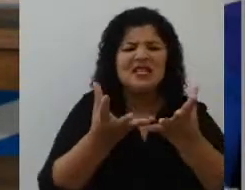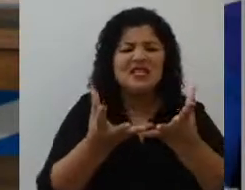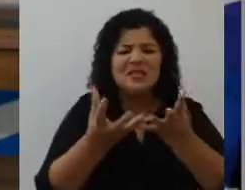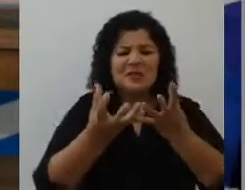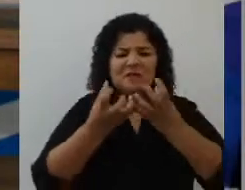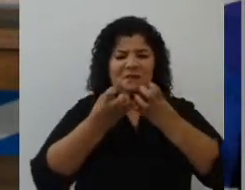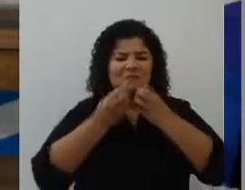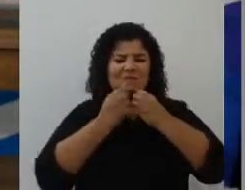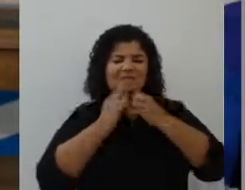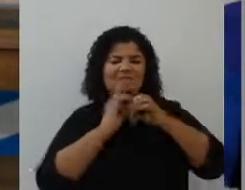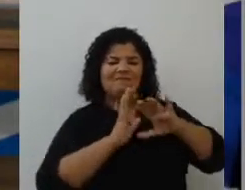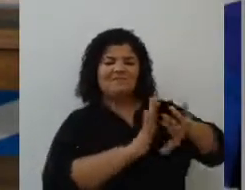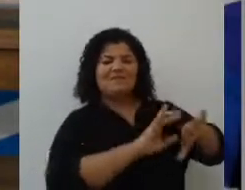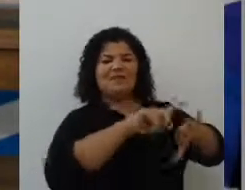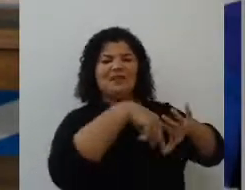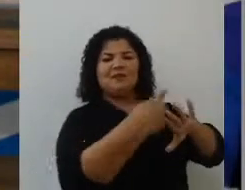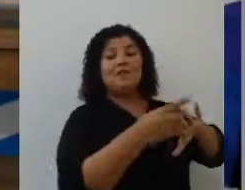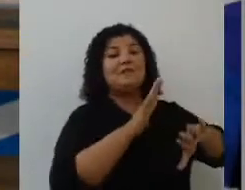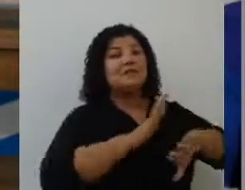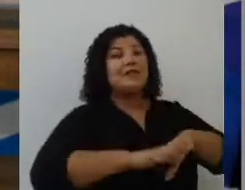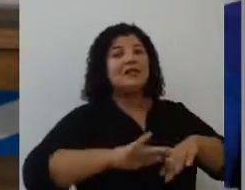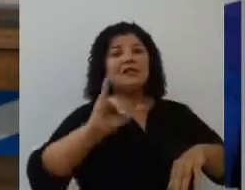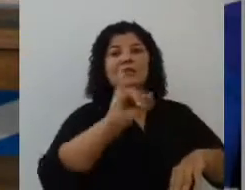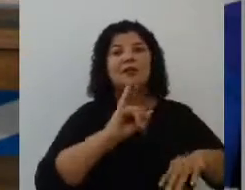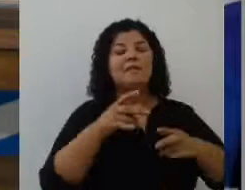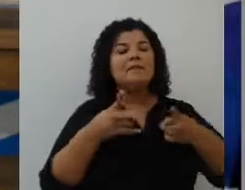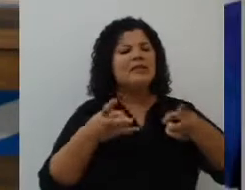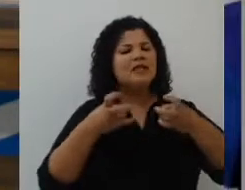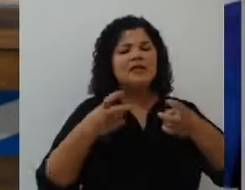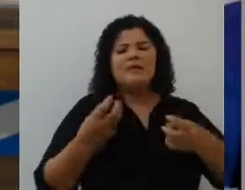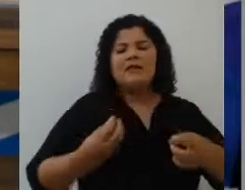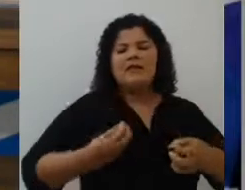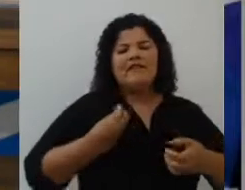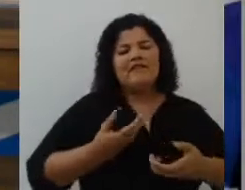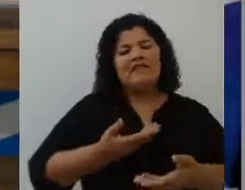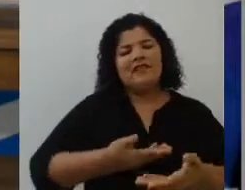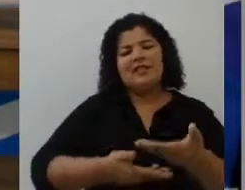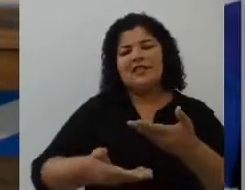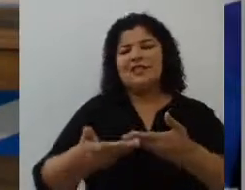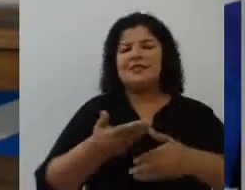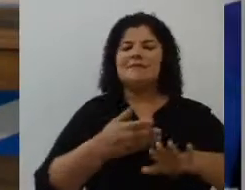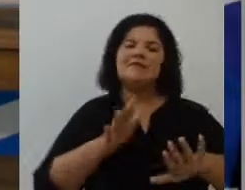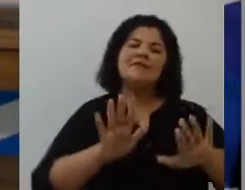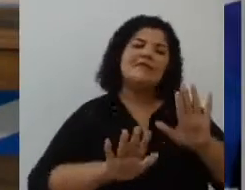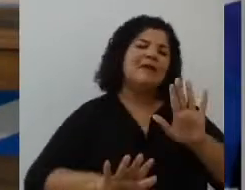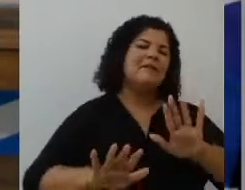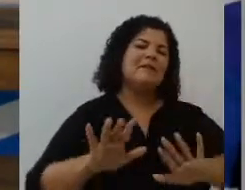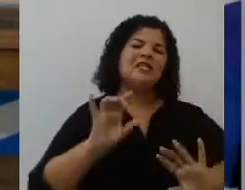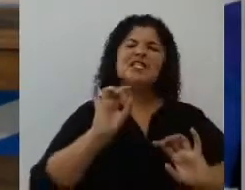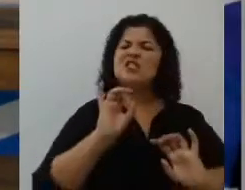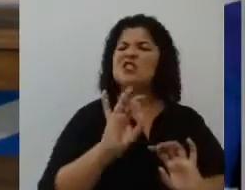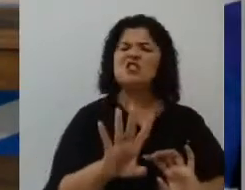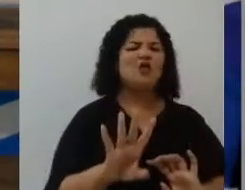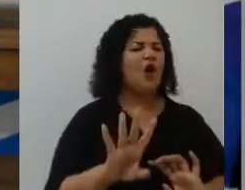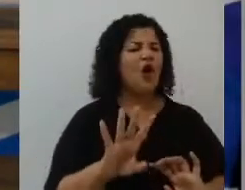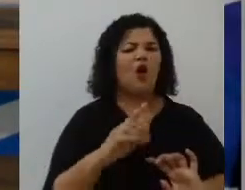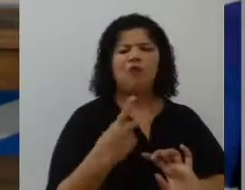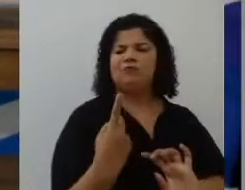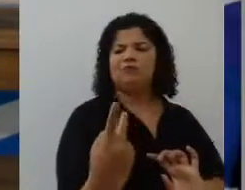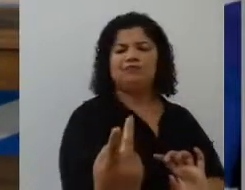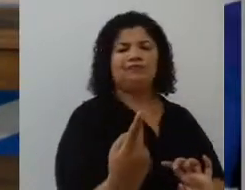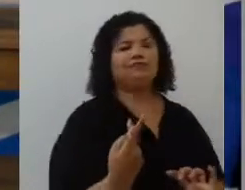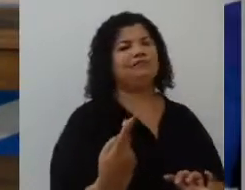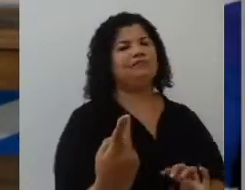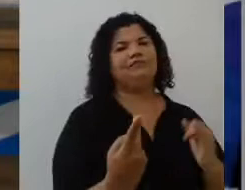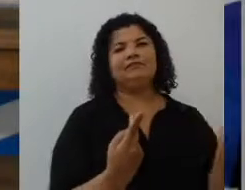depois. Mas o importante é perceber que a nossa vida em comum depende só e unicamente de nós